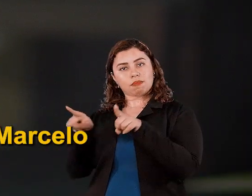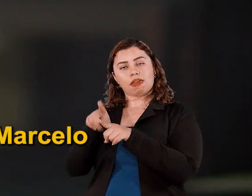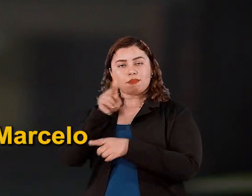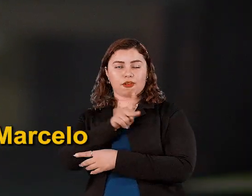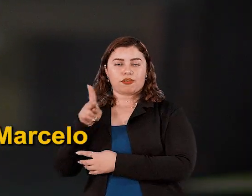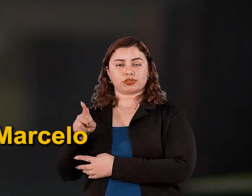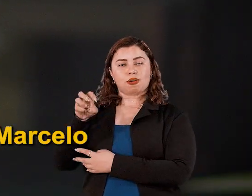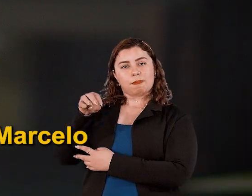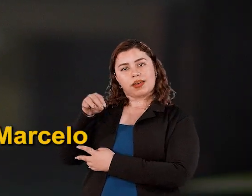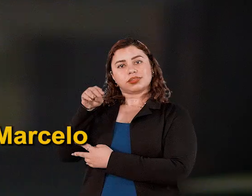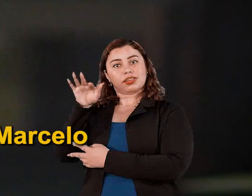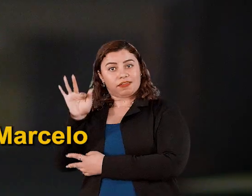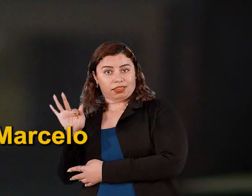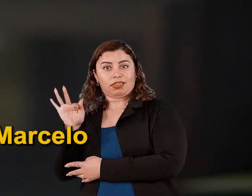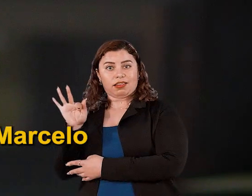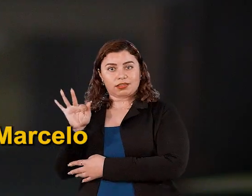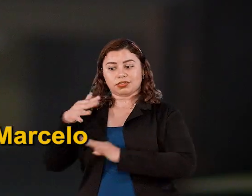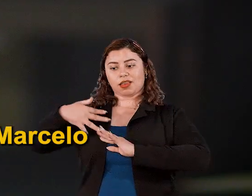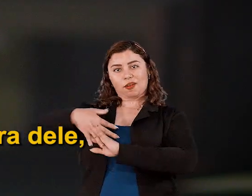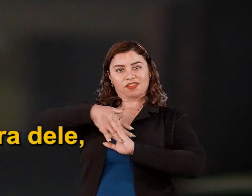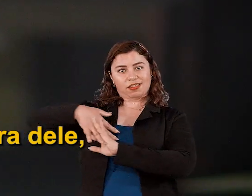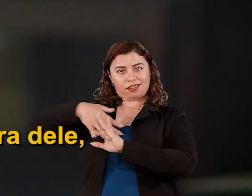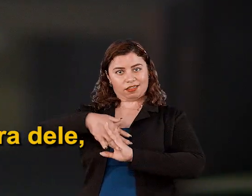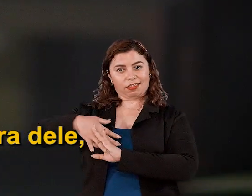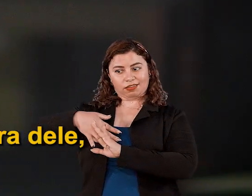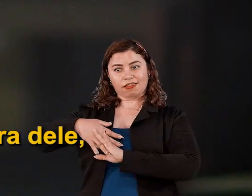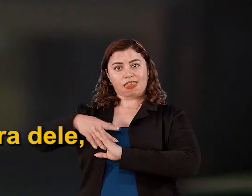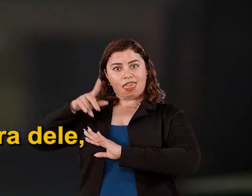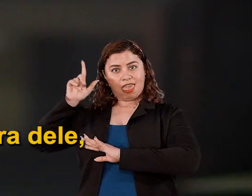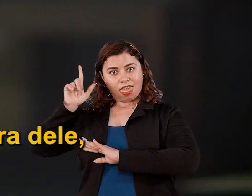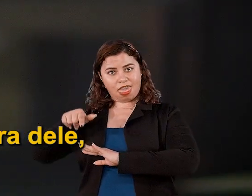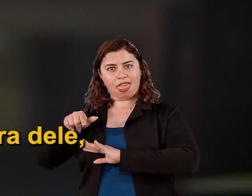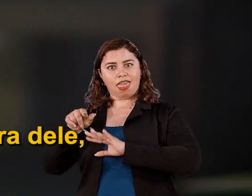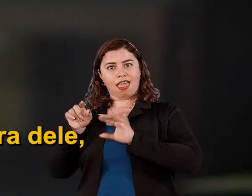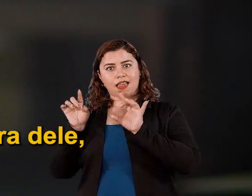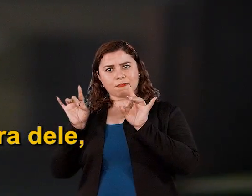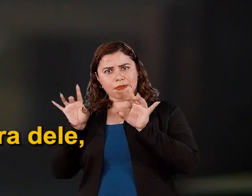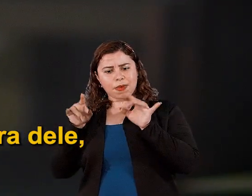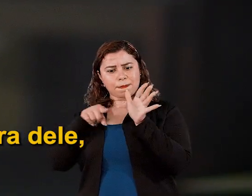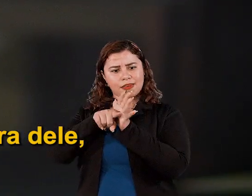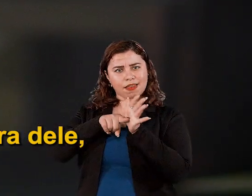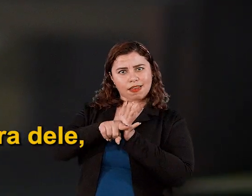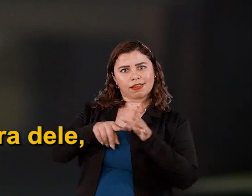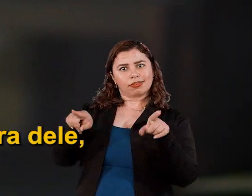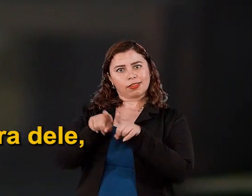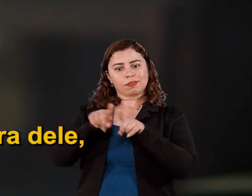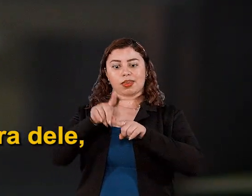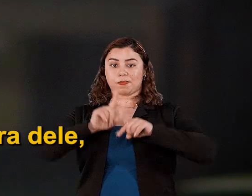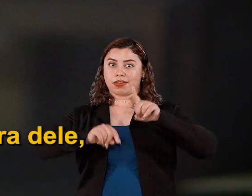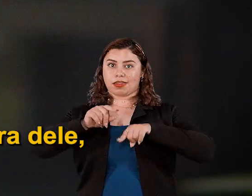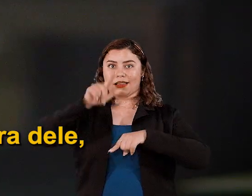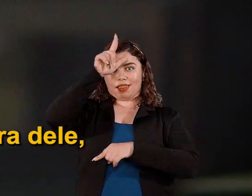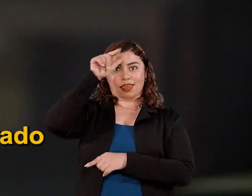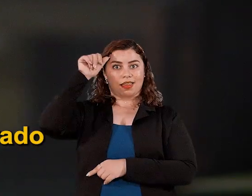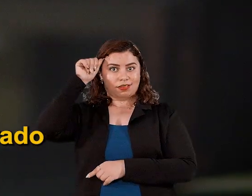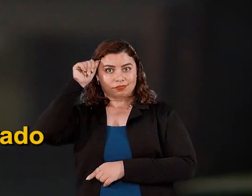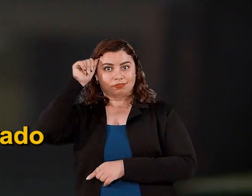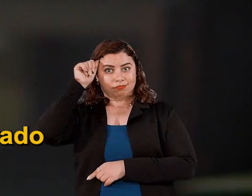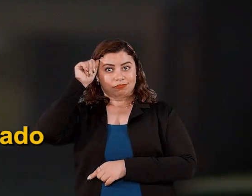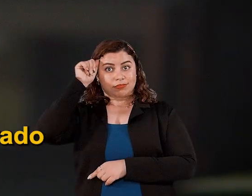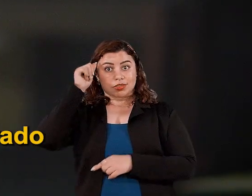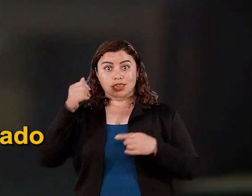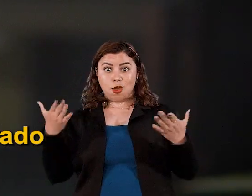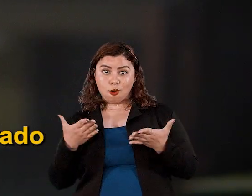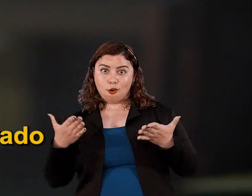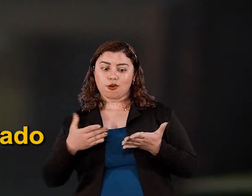também com o professor Marcelo Fernandes, da UFMS, que é um especialista também na obra dele, que está, inclusive, fazendo